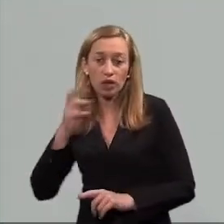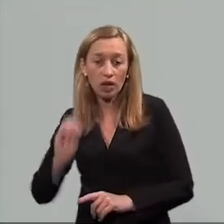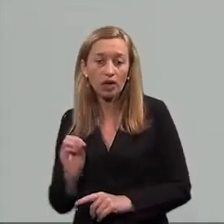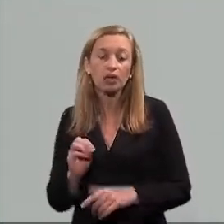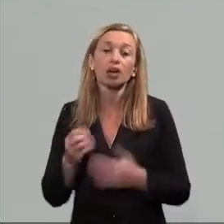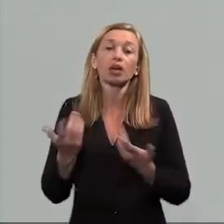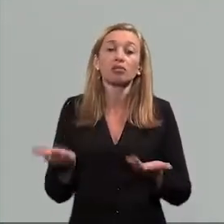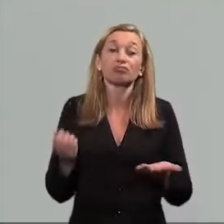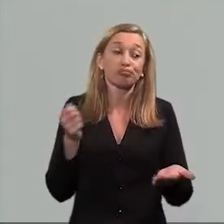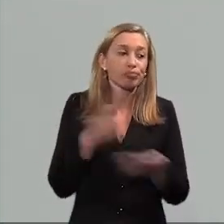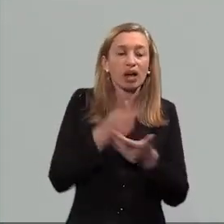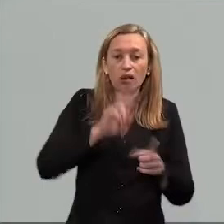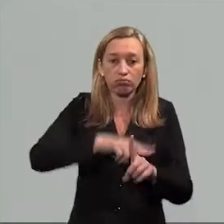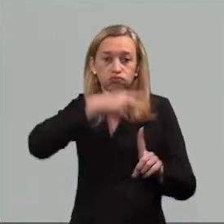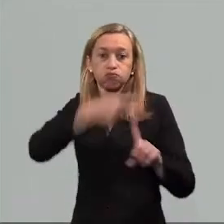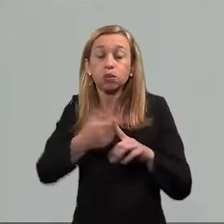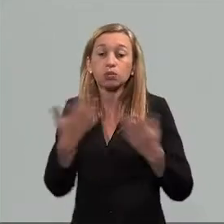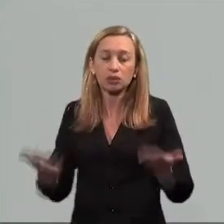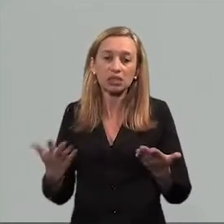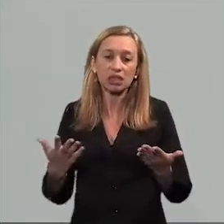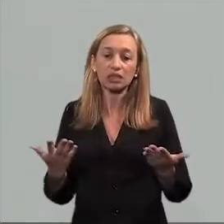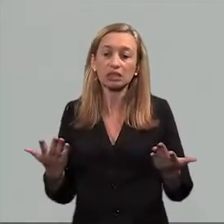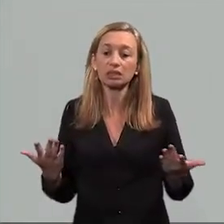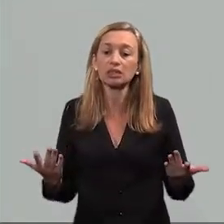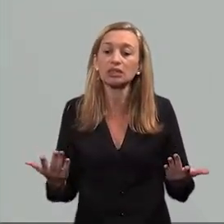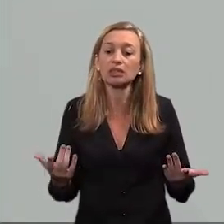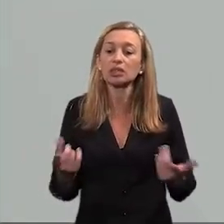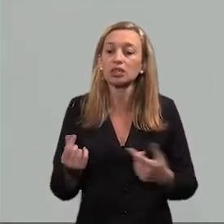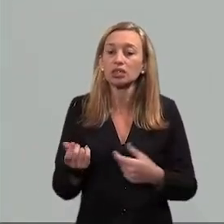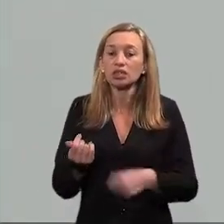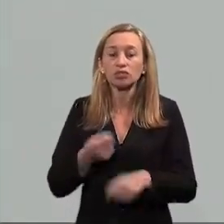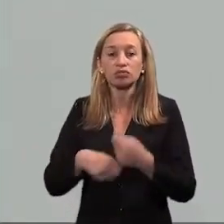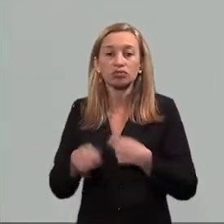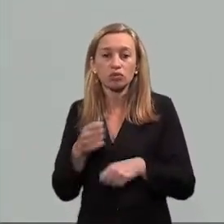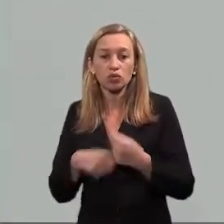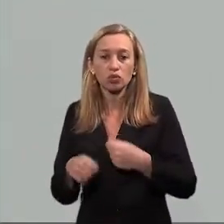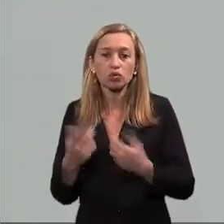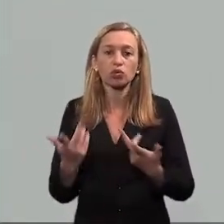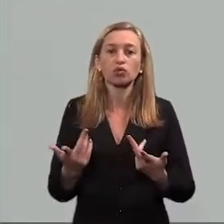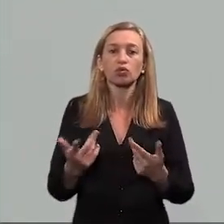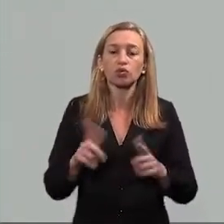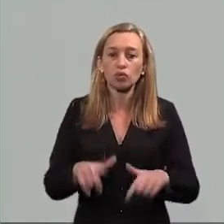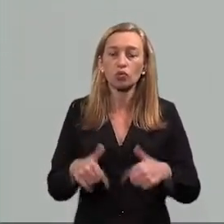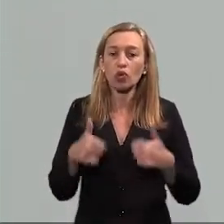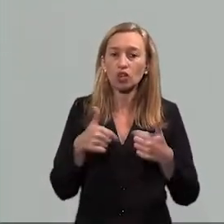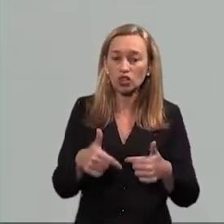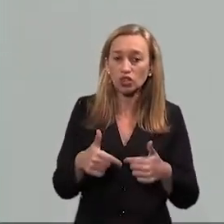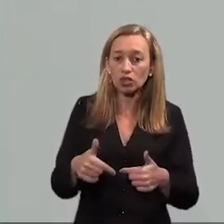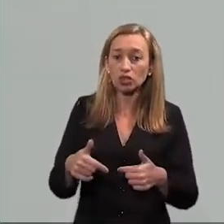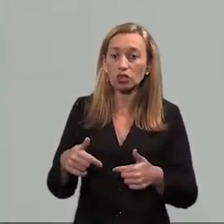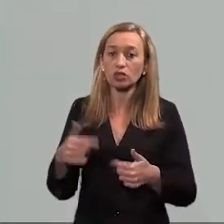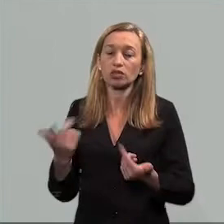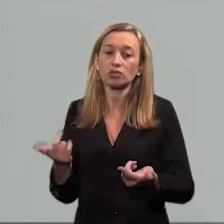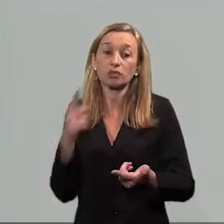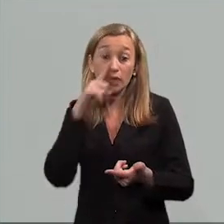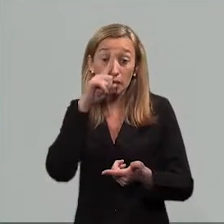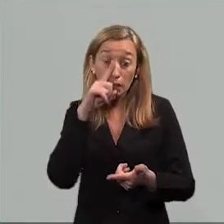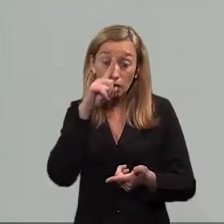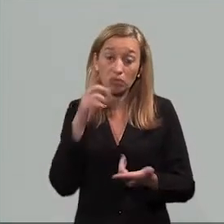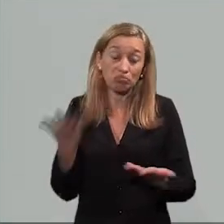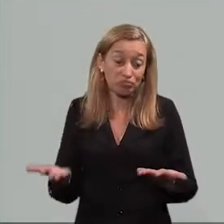vai ter que ser pago em dobro, né? Essa lógica da financiarização dos recursos com operações de risco,